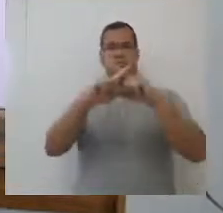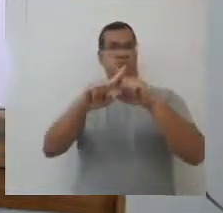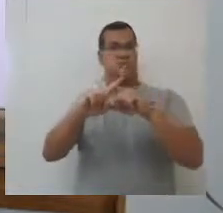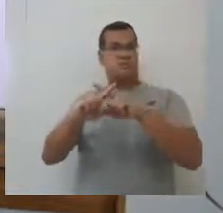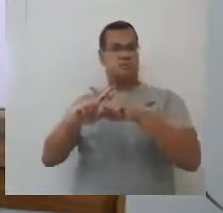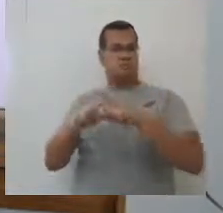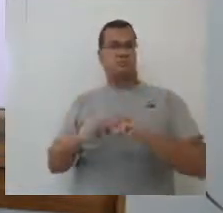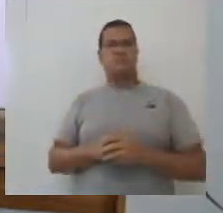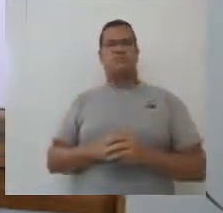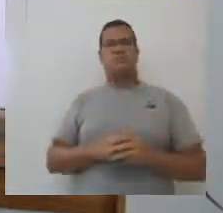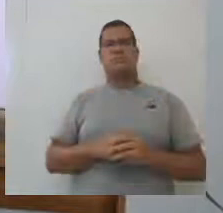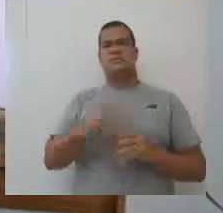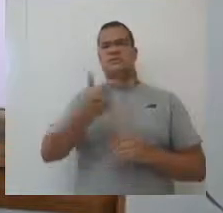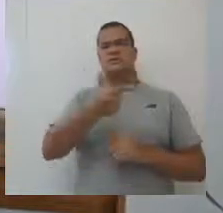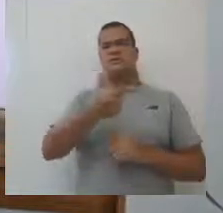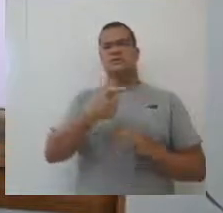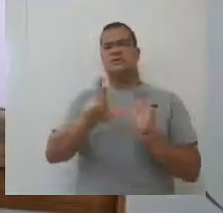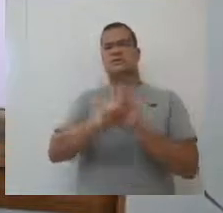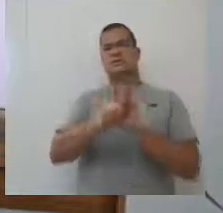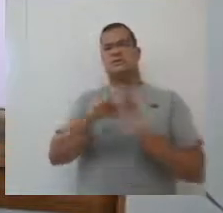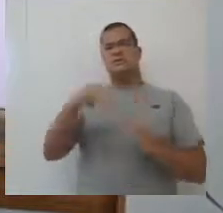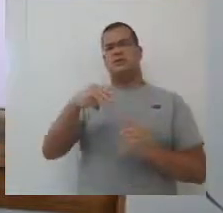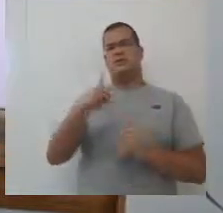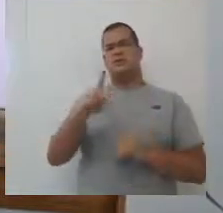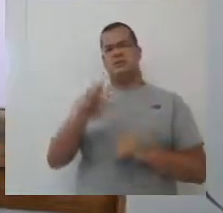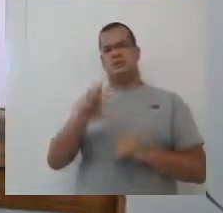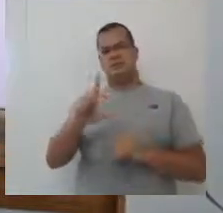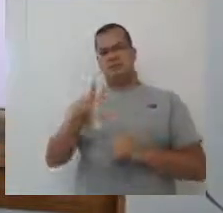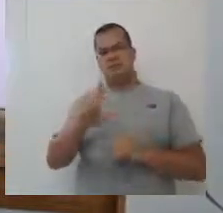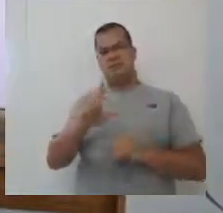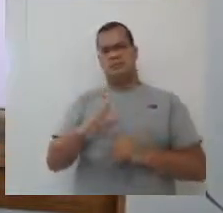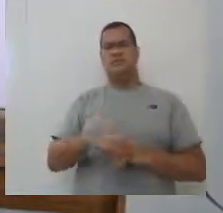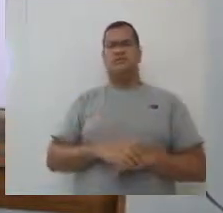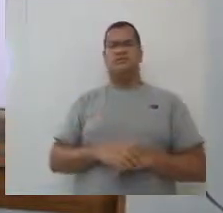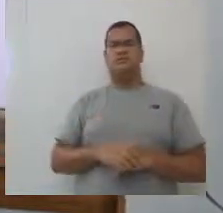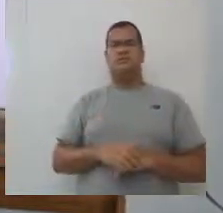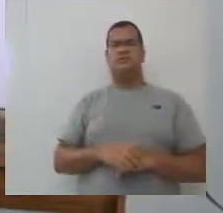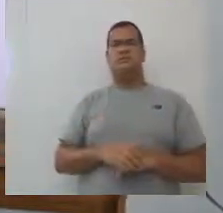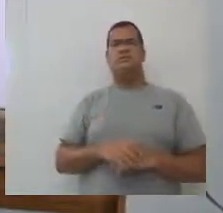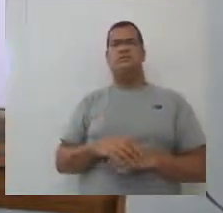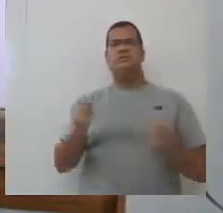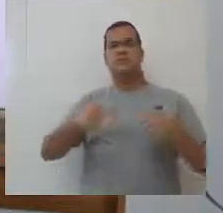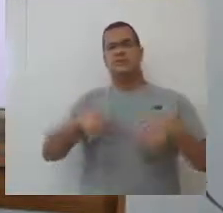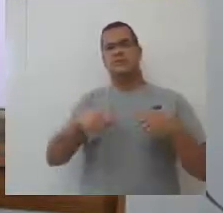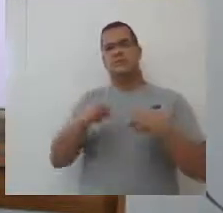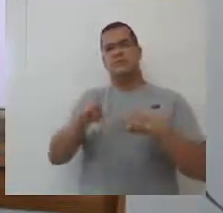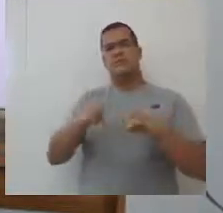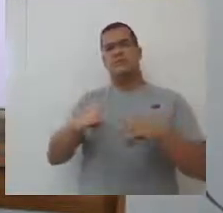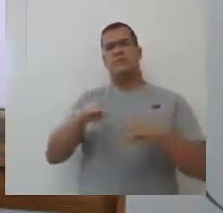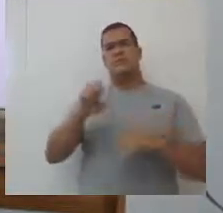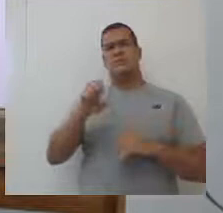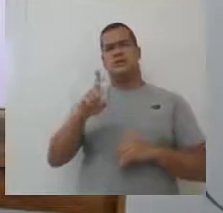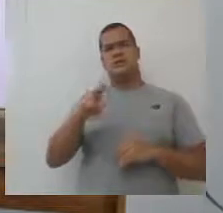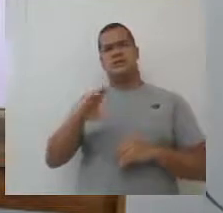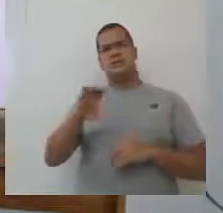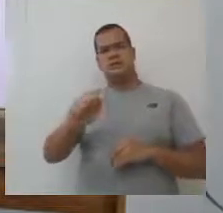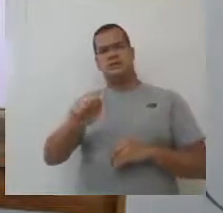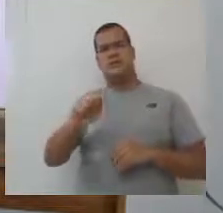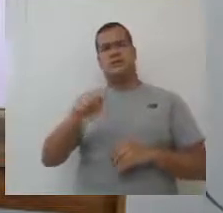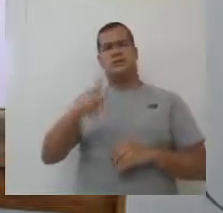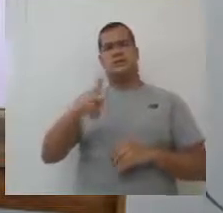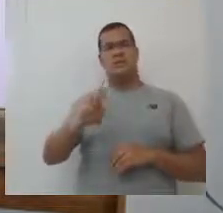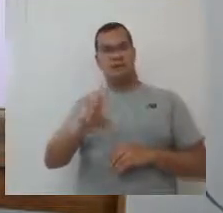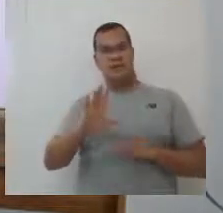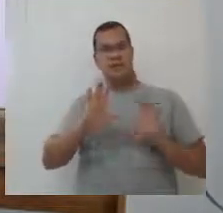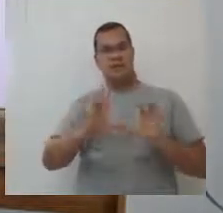problemas de segunda lei de Mendel, e eu espero dar tempo da gente falar aqui, tá? No Educa PS, se não der, significa que a